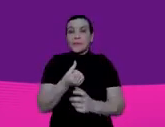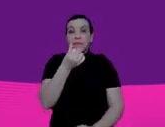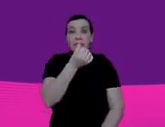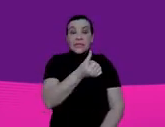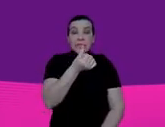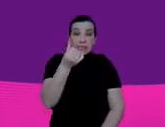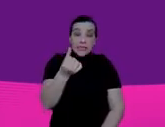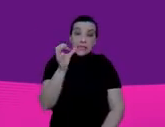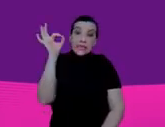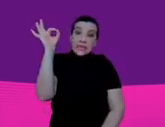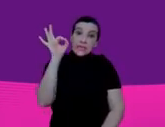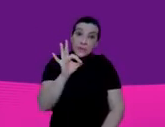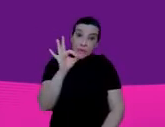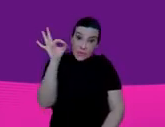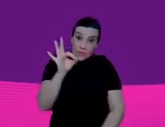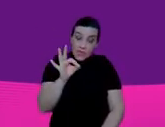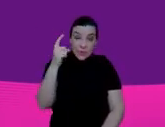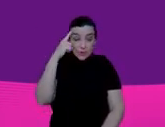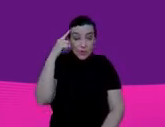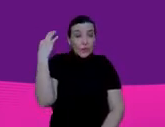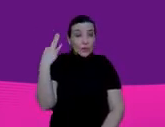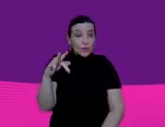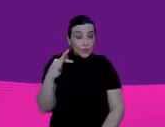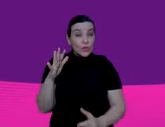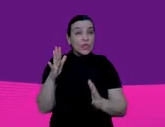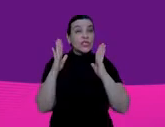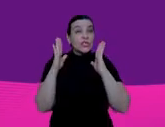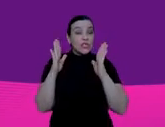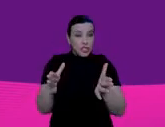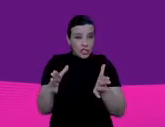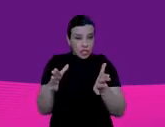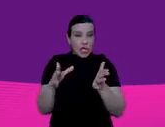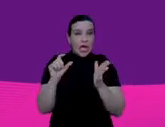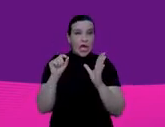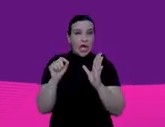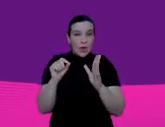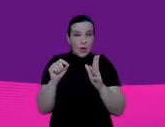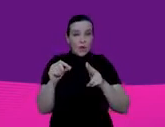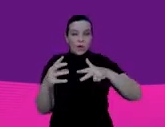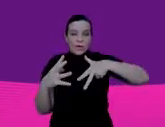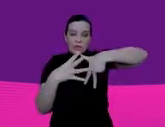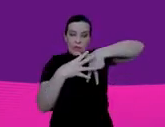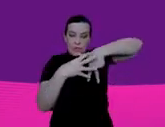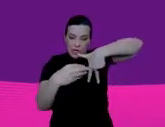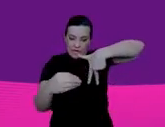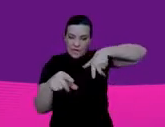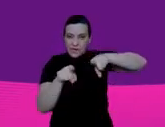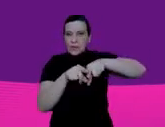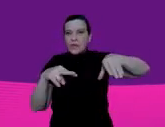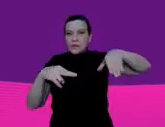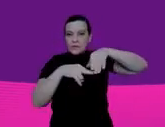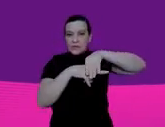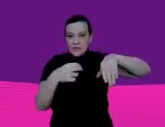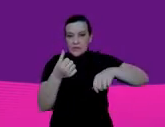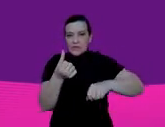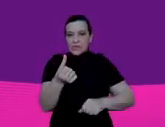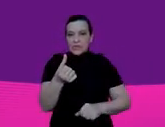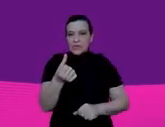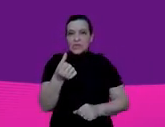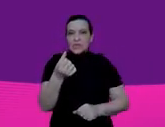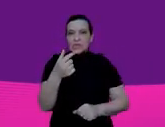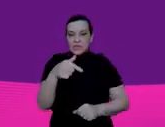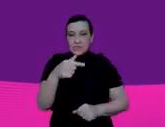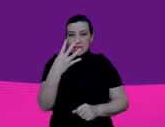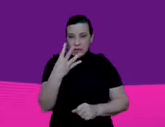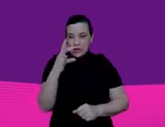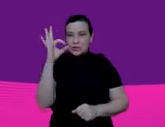com enxaqueca tinham feito tomografia, mesma quantidade de pacientes tinha feito ressonância, 74% dos pacientes tinham feito exames laboratoriais